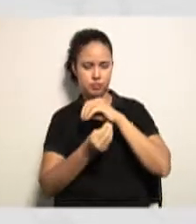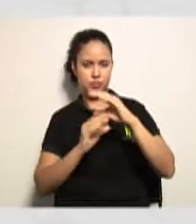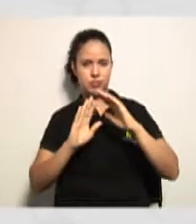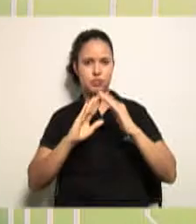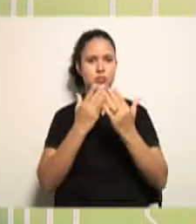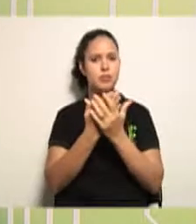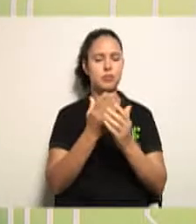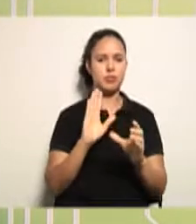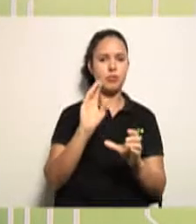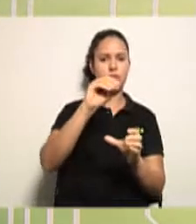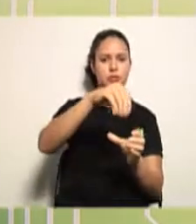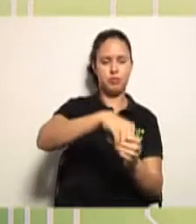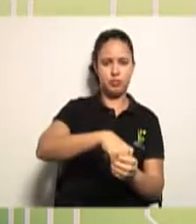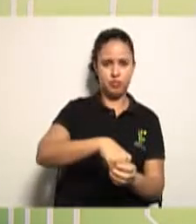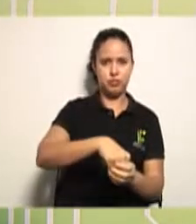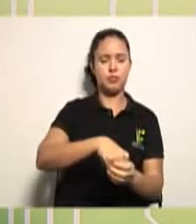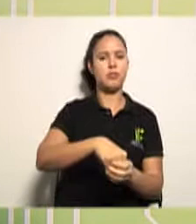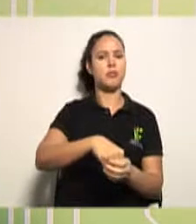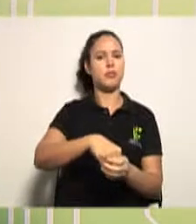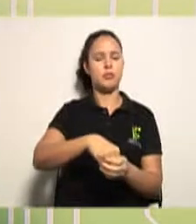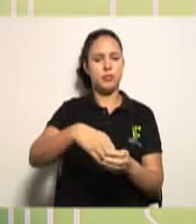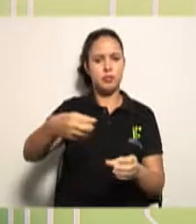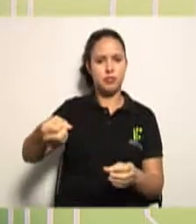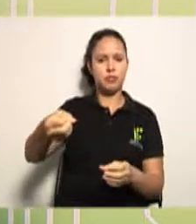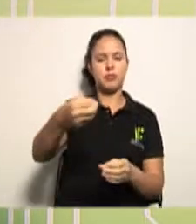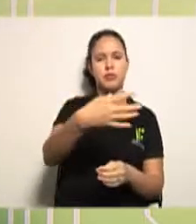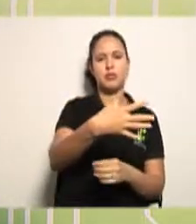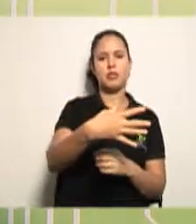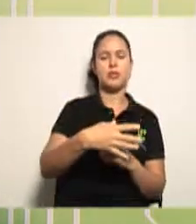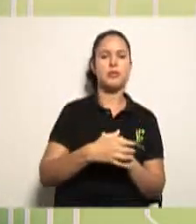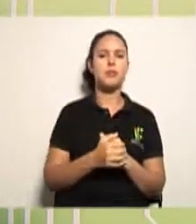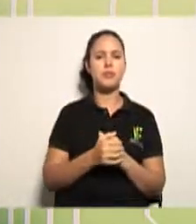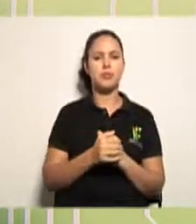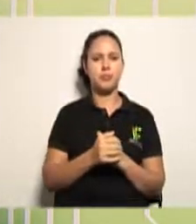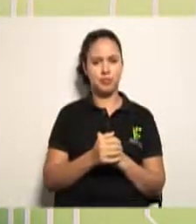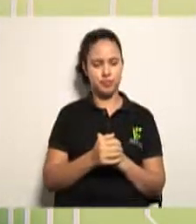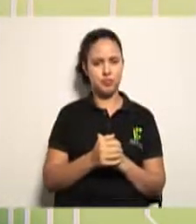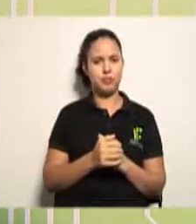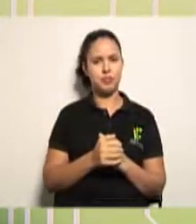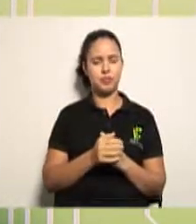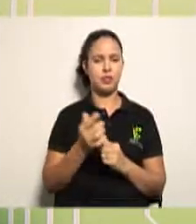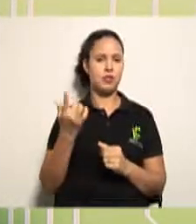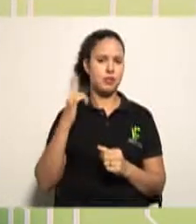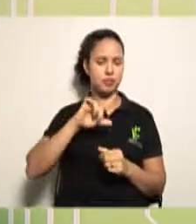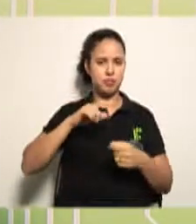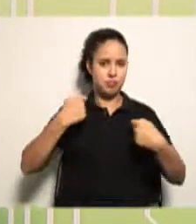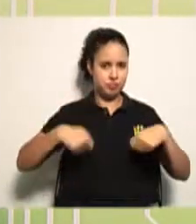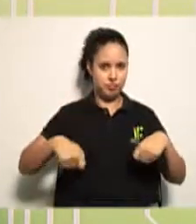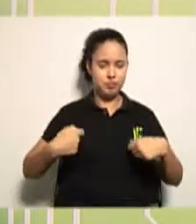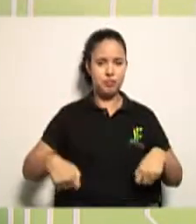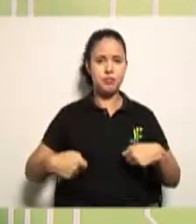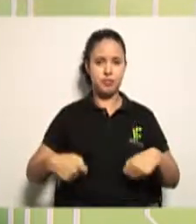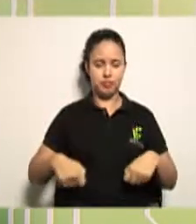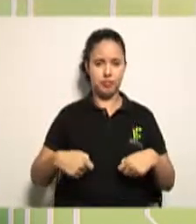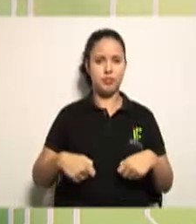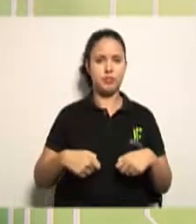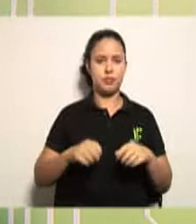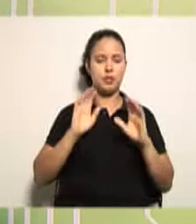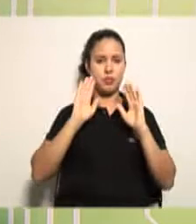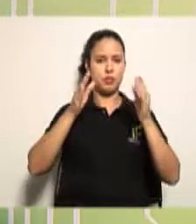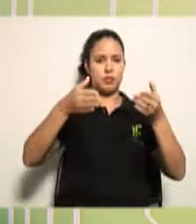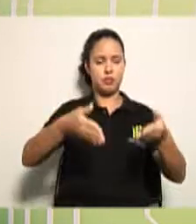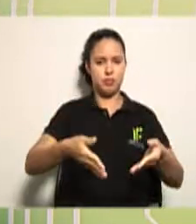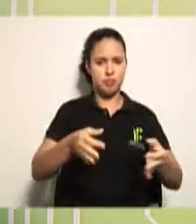uma forma atual, de uma forma com que adeque com as nossas necessidades. Então, são mais voltadas para uma